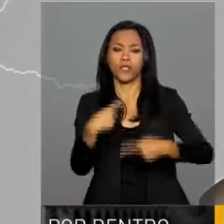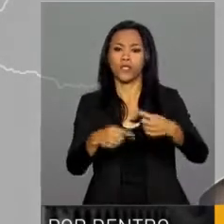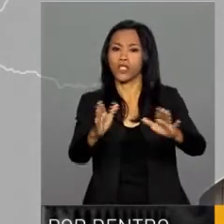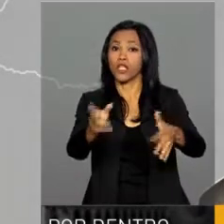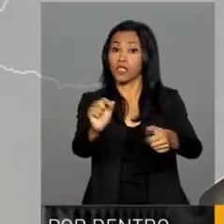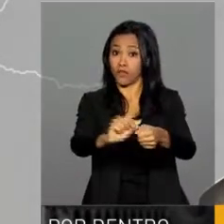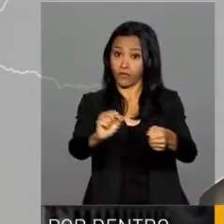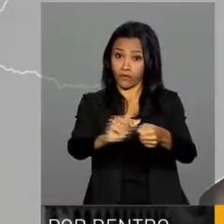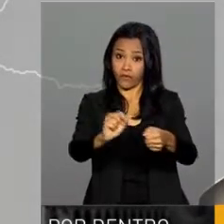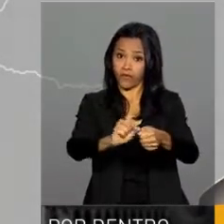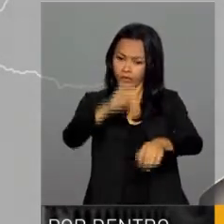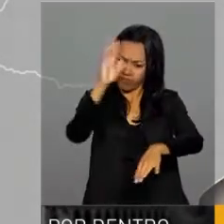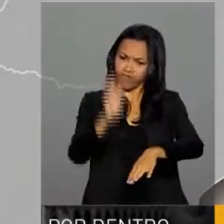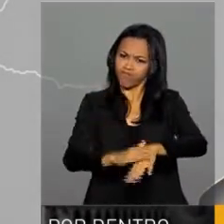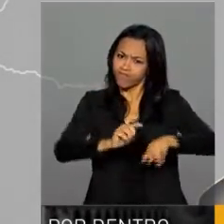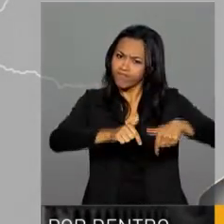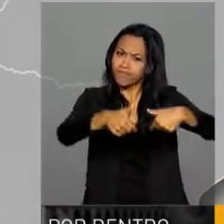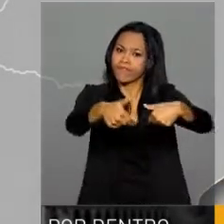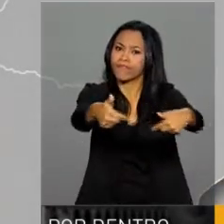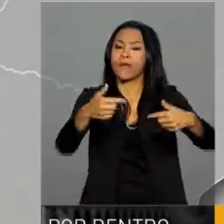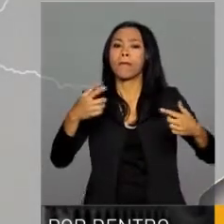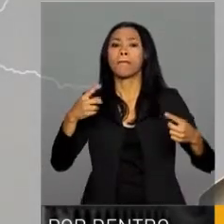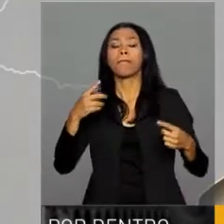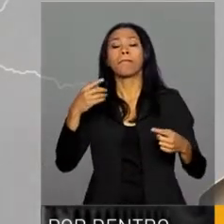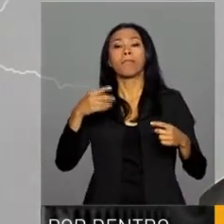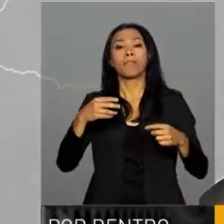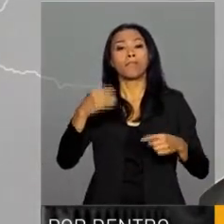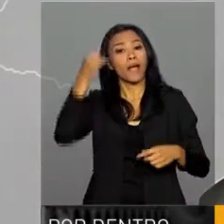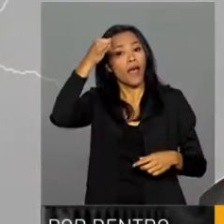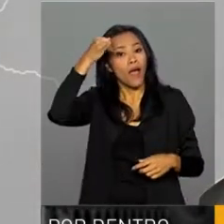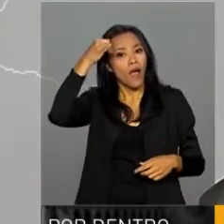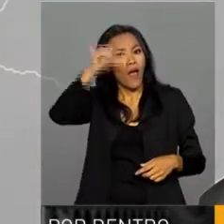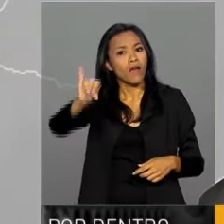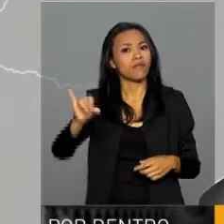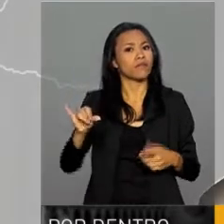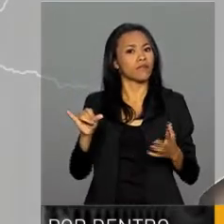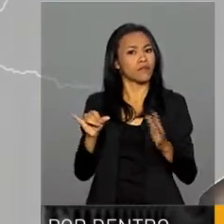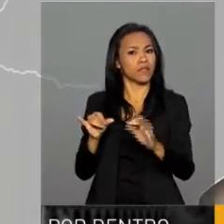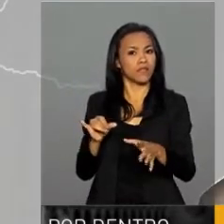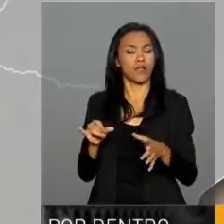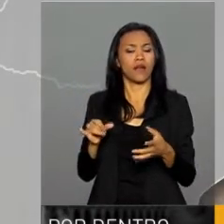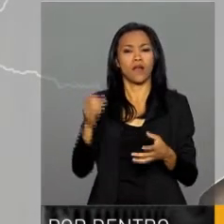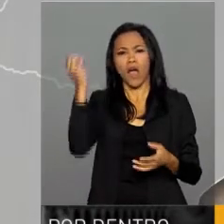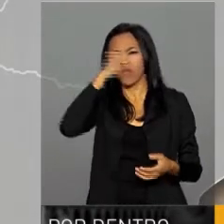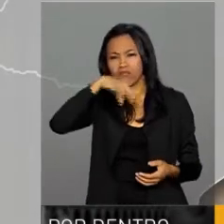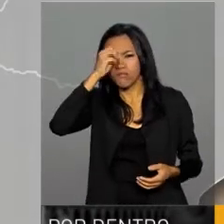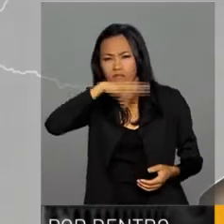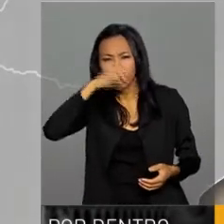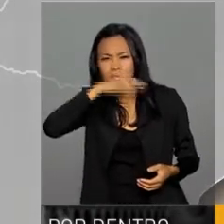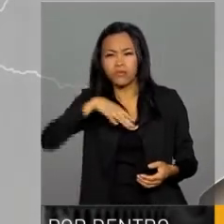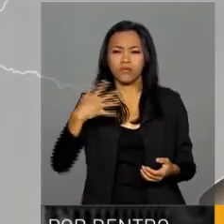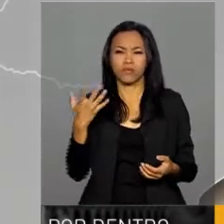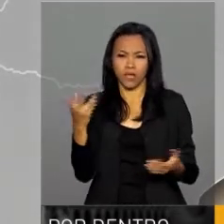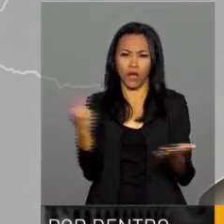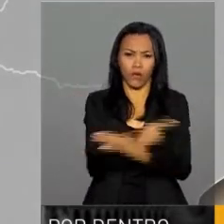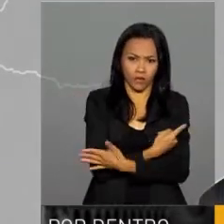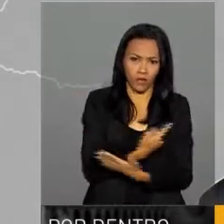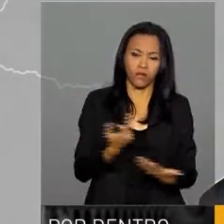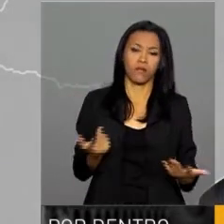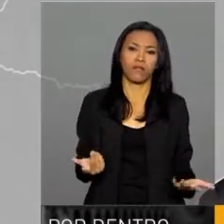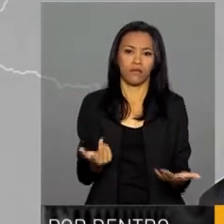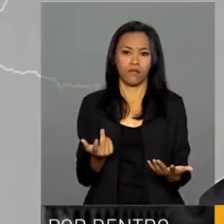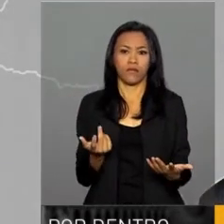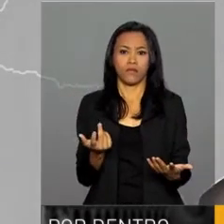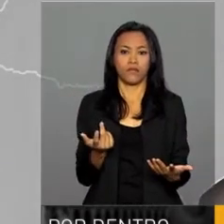mesmo para tentar conter os casos de abortos clandestinos que que ainda viraram experton saúde